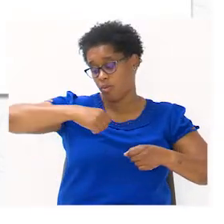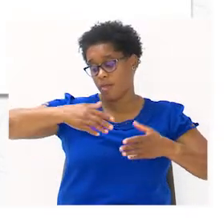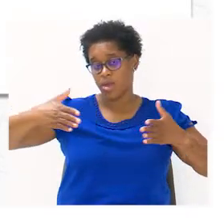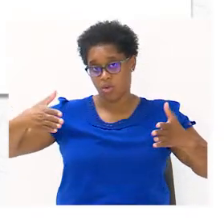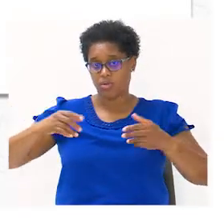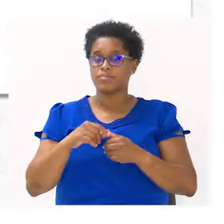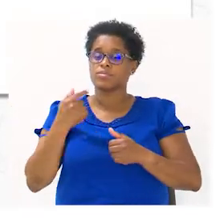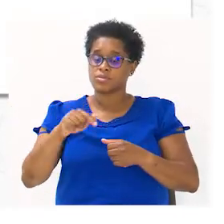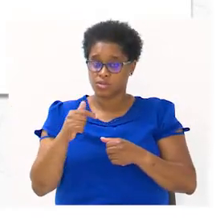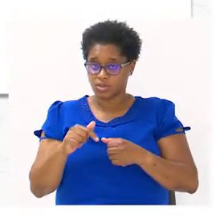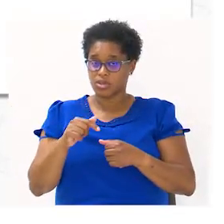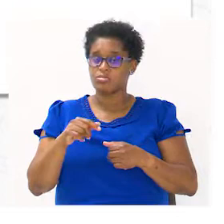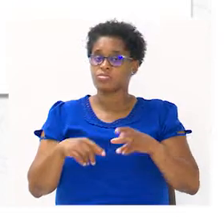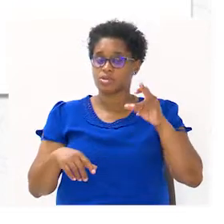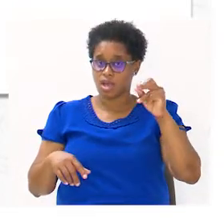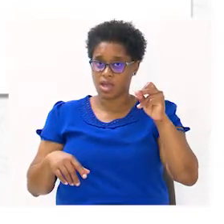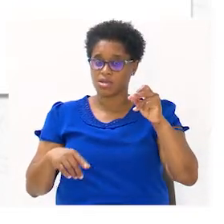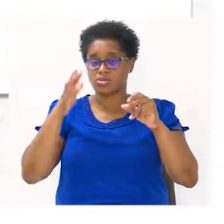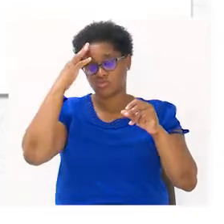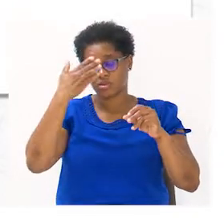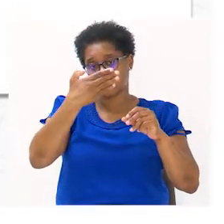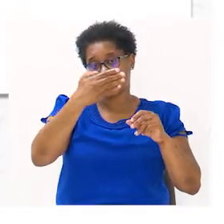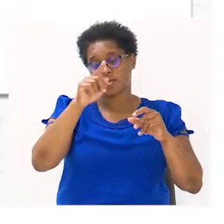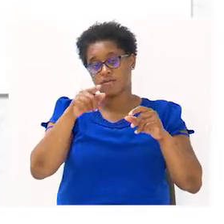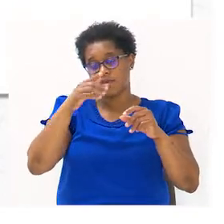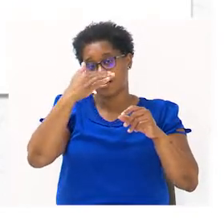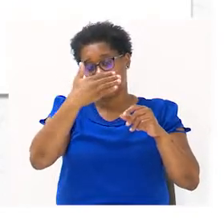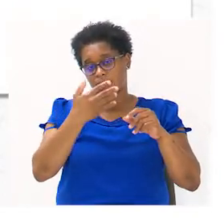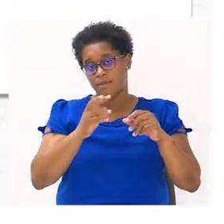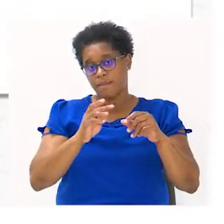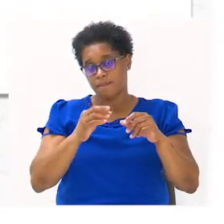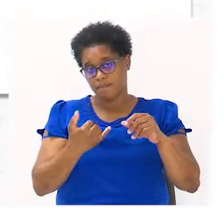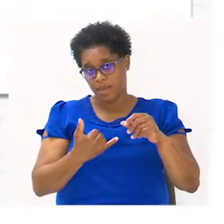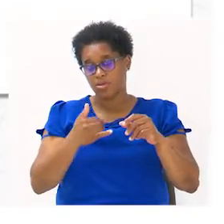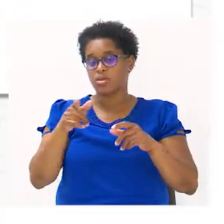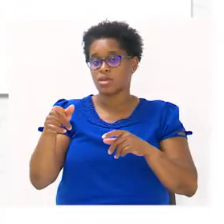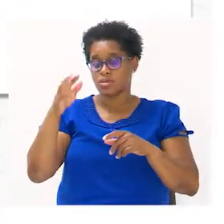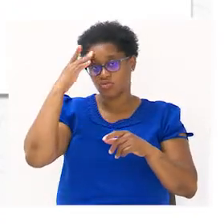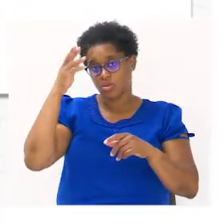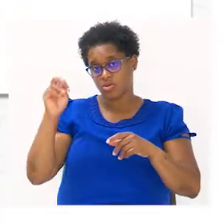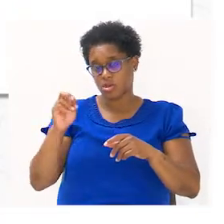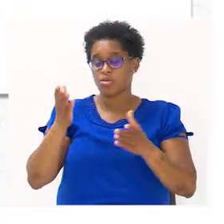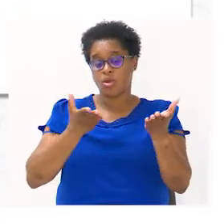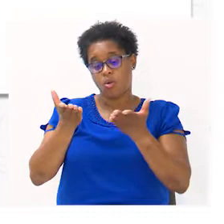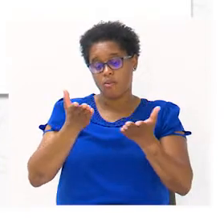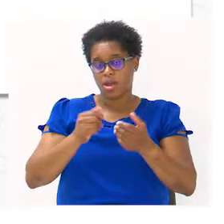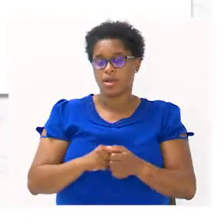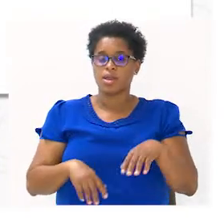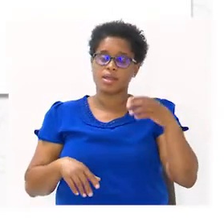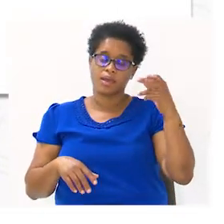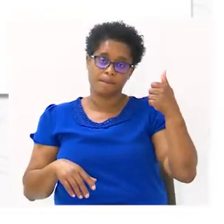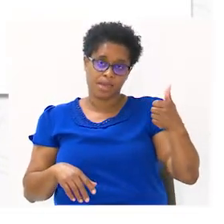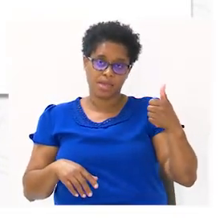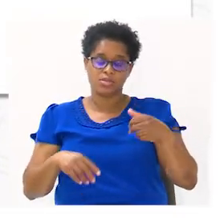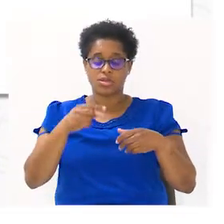maior. Então, temos a linha A, temos os números 7 meios e o número 3. Vamos comparar. A linha